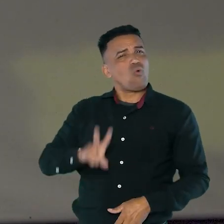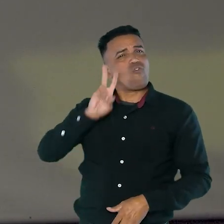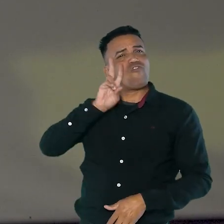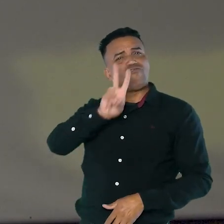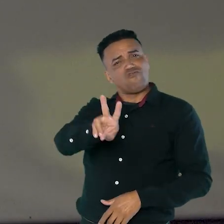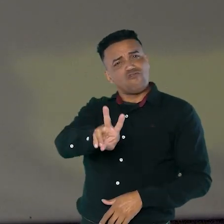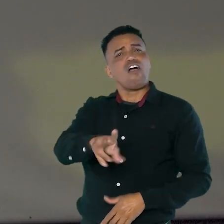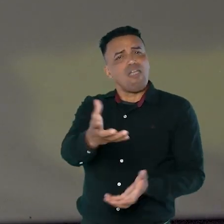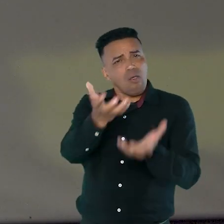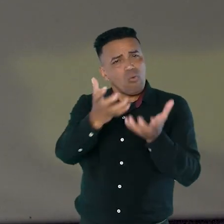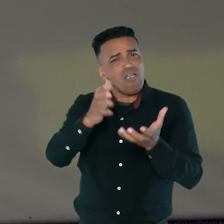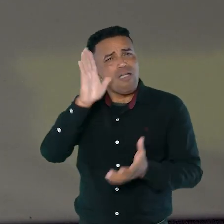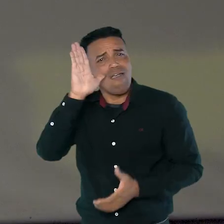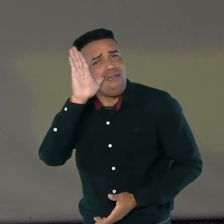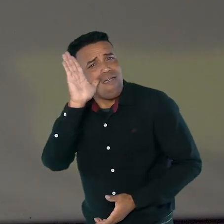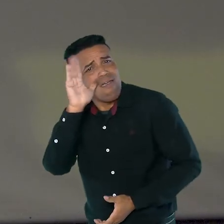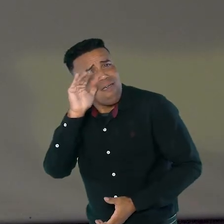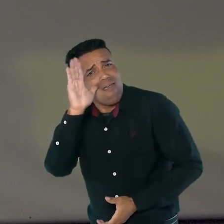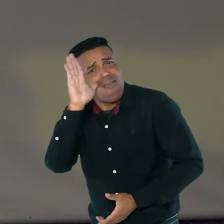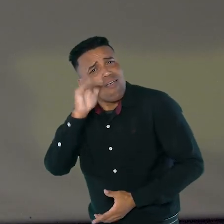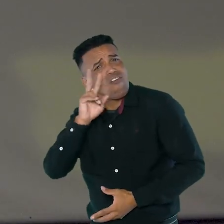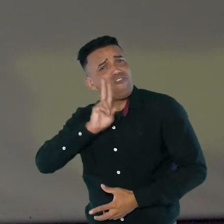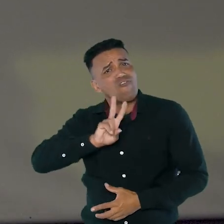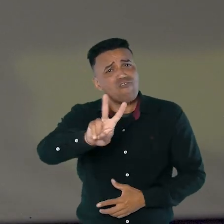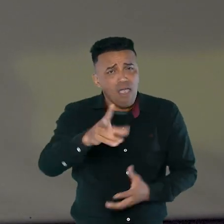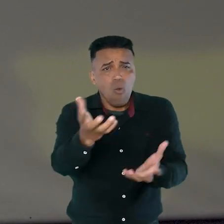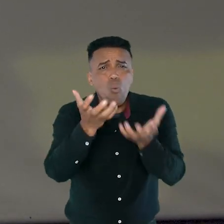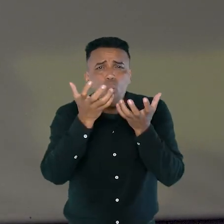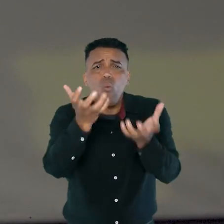ver, eu quero ver,